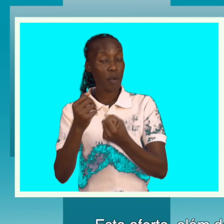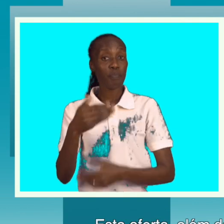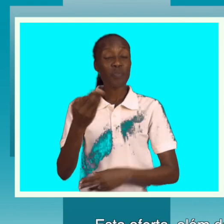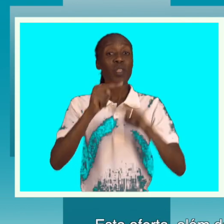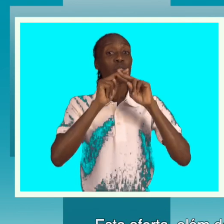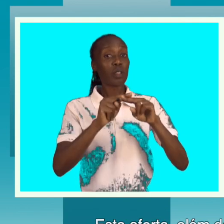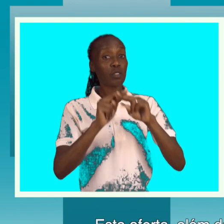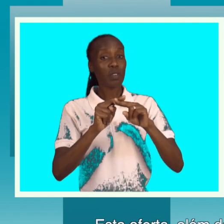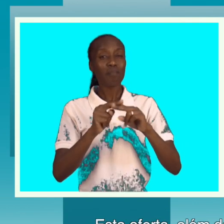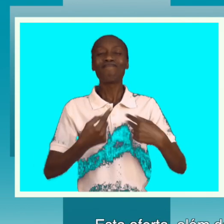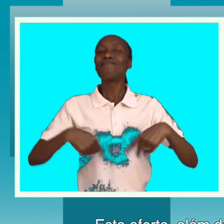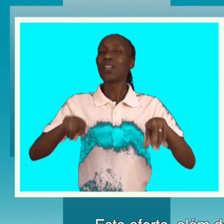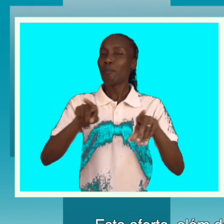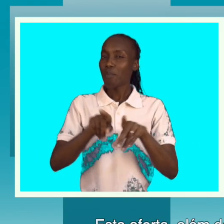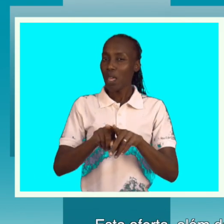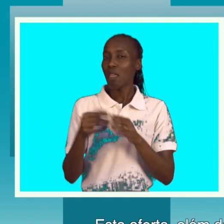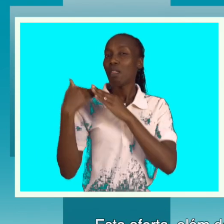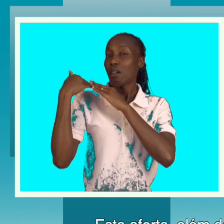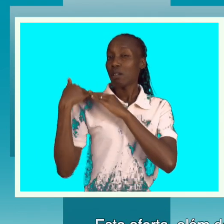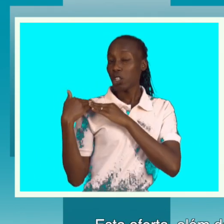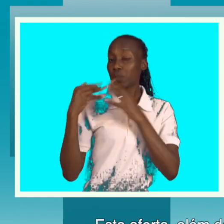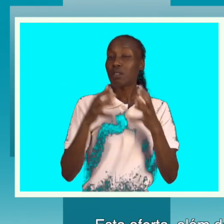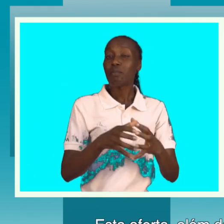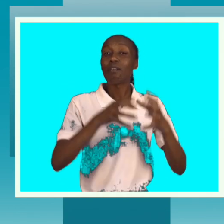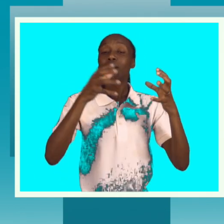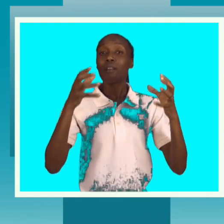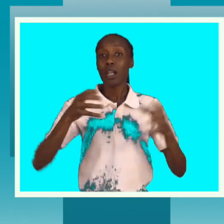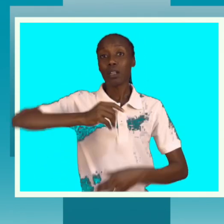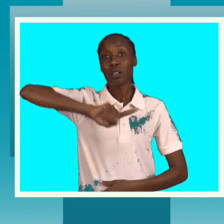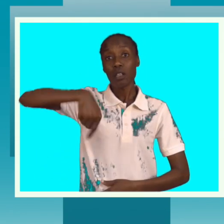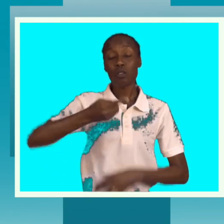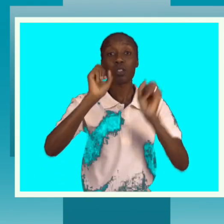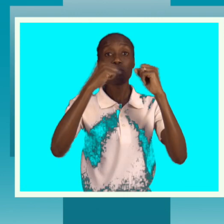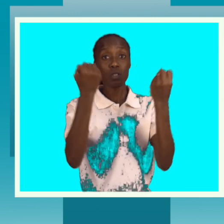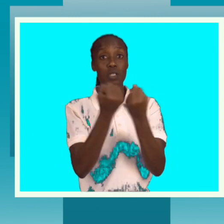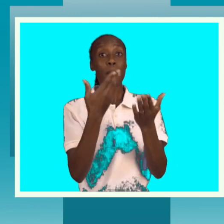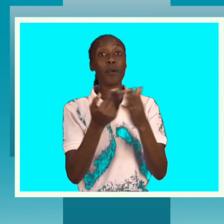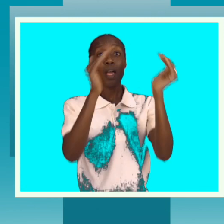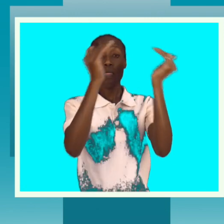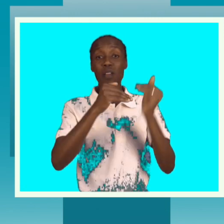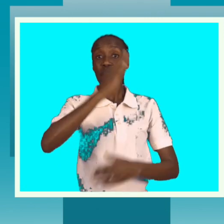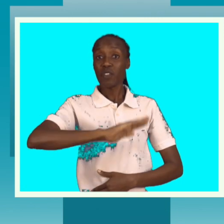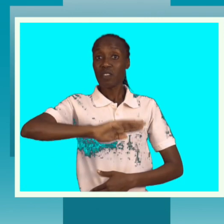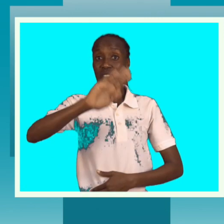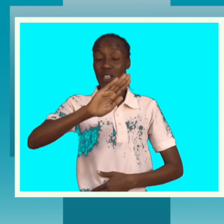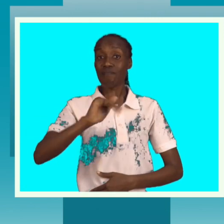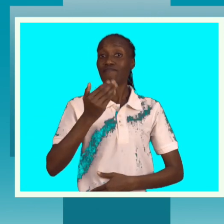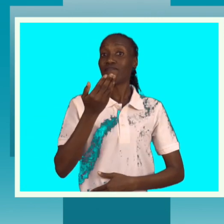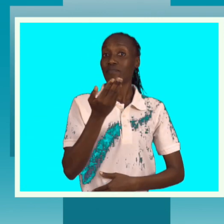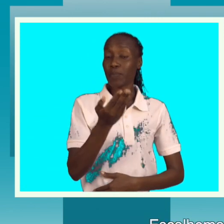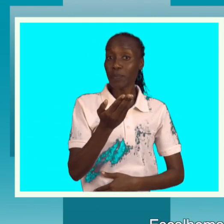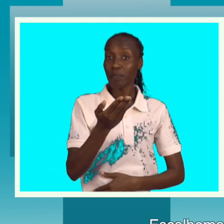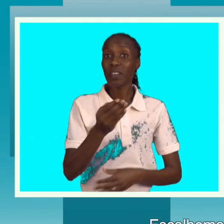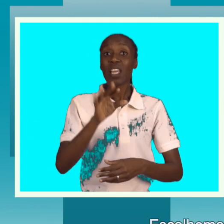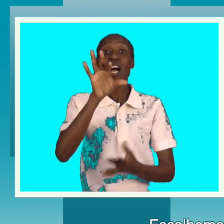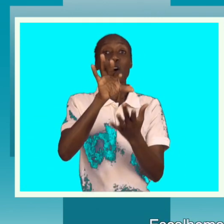transporte, também é uma grande responsabilidade da nossa associação. Porque a nível nacional existem deficientes.